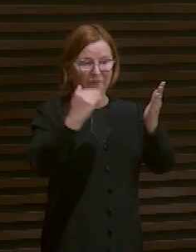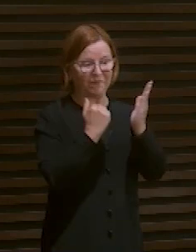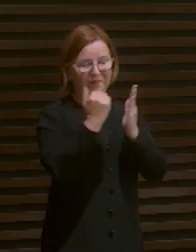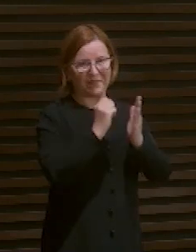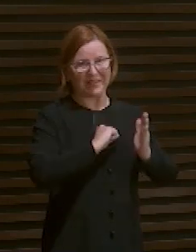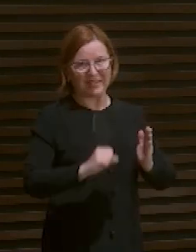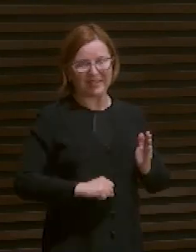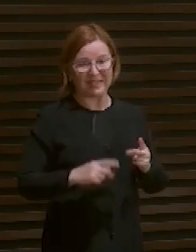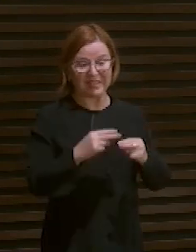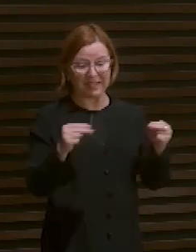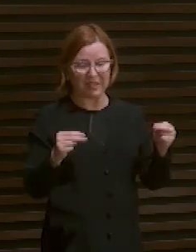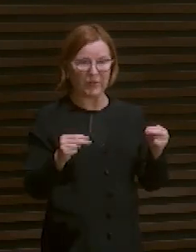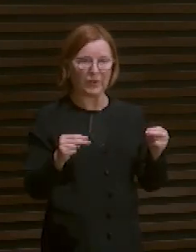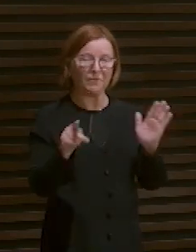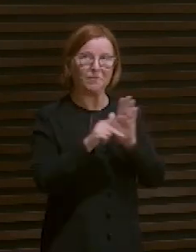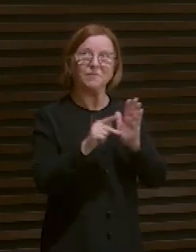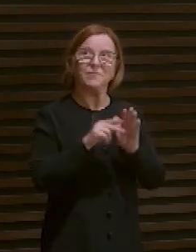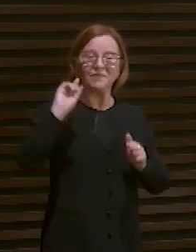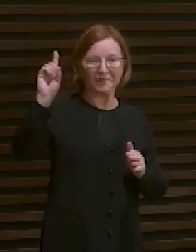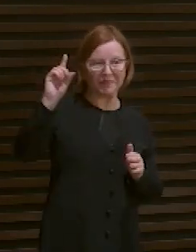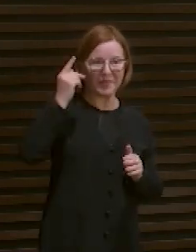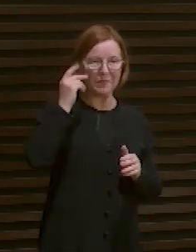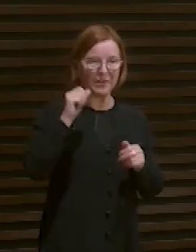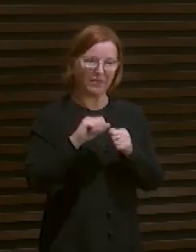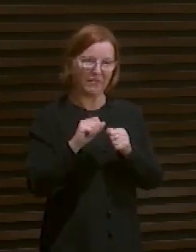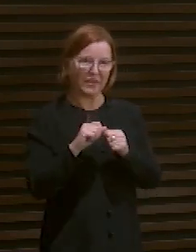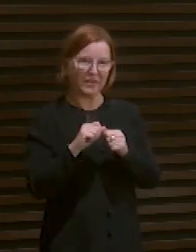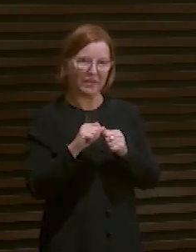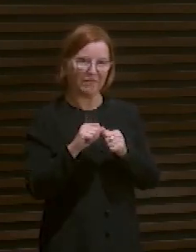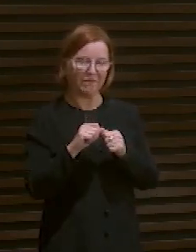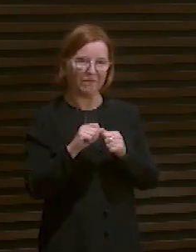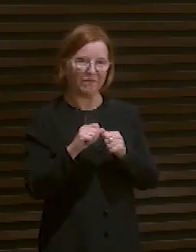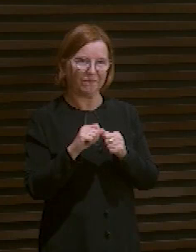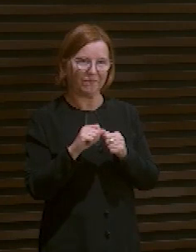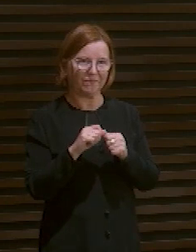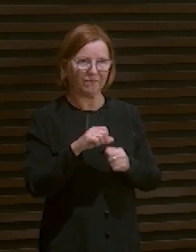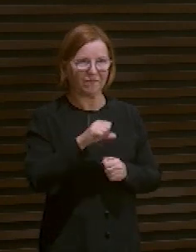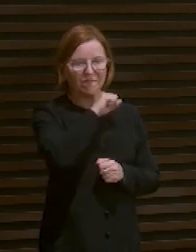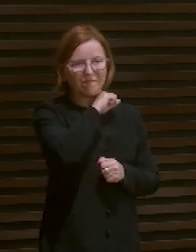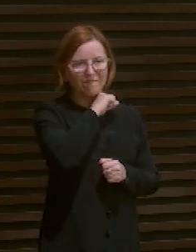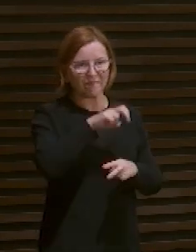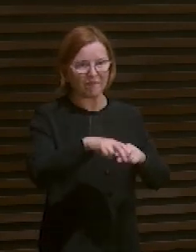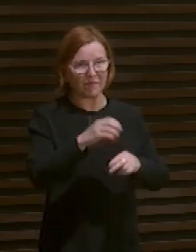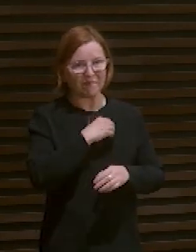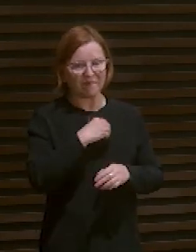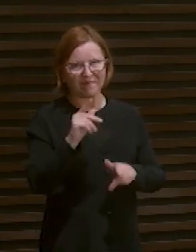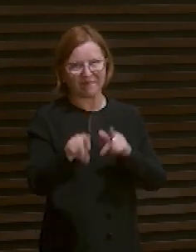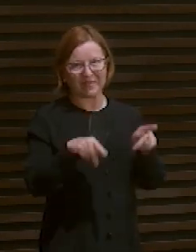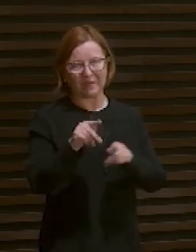coisas referentes a Deus, para fazer propiciação pelos pecados do